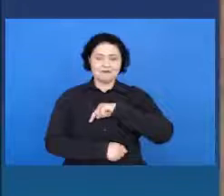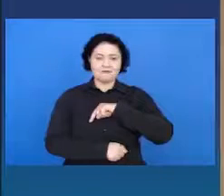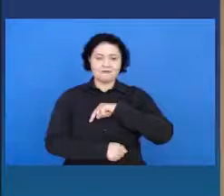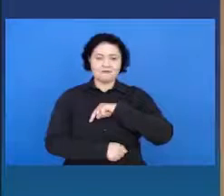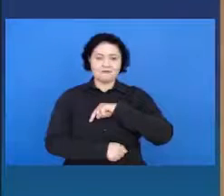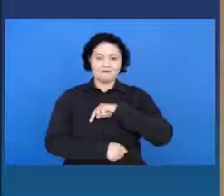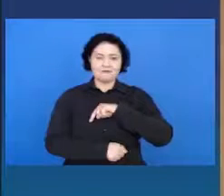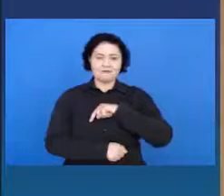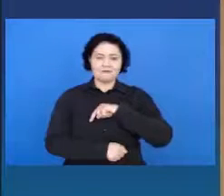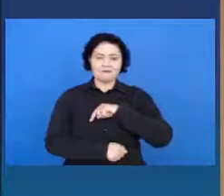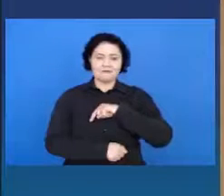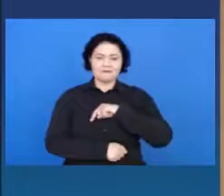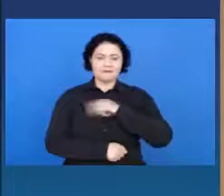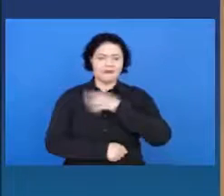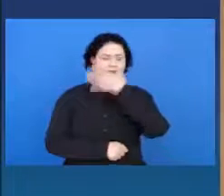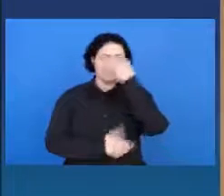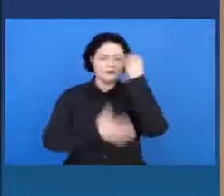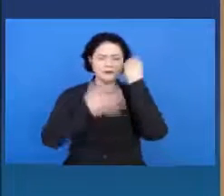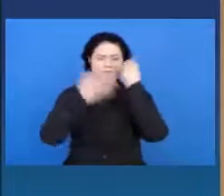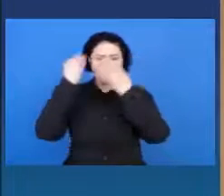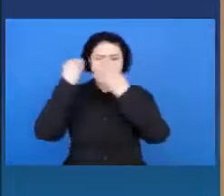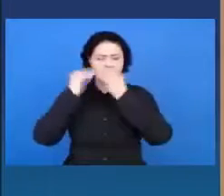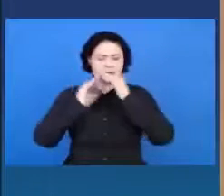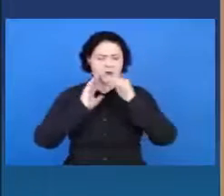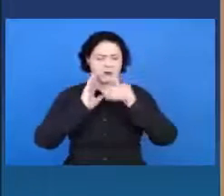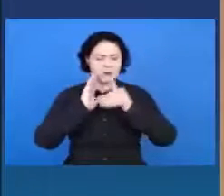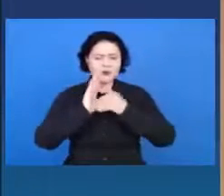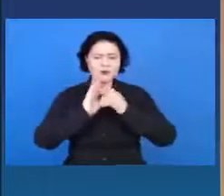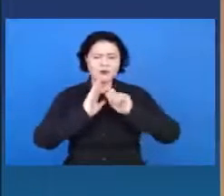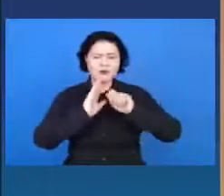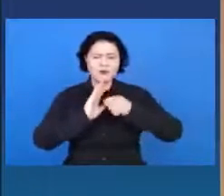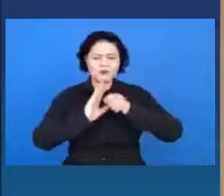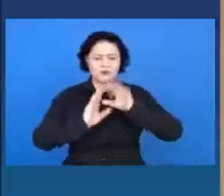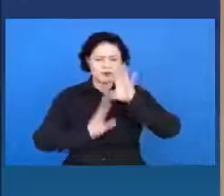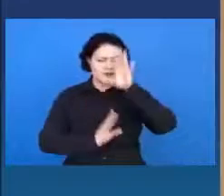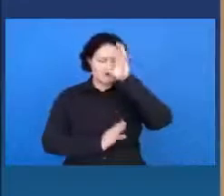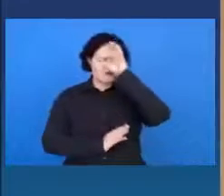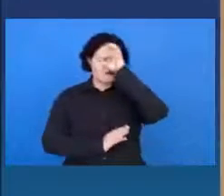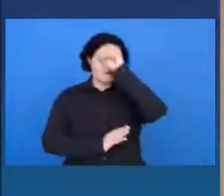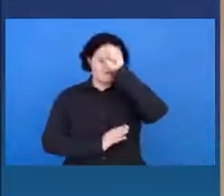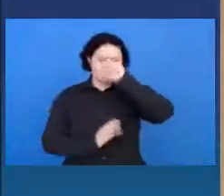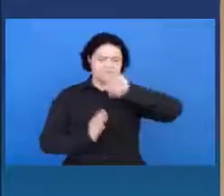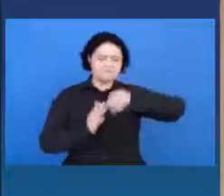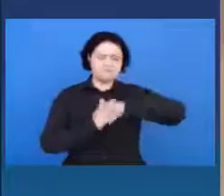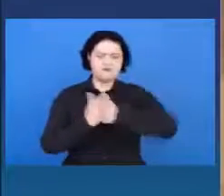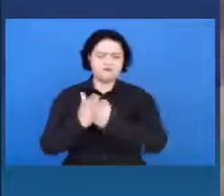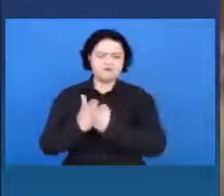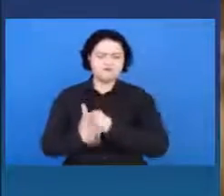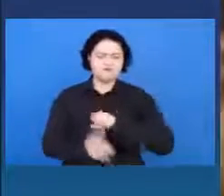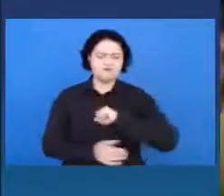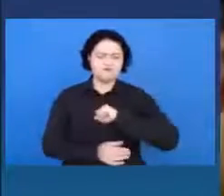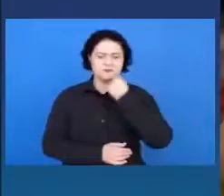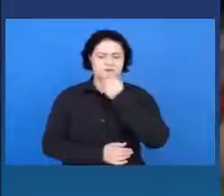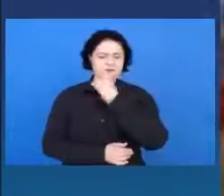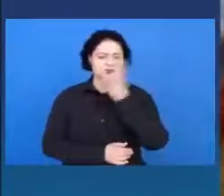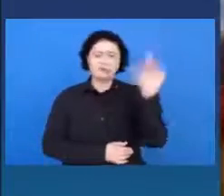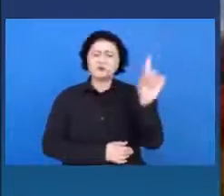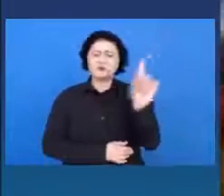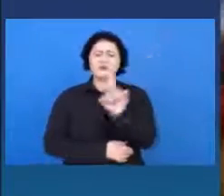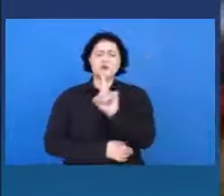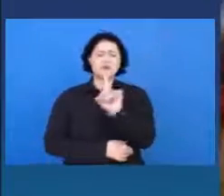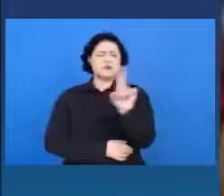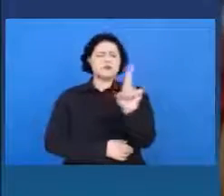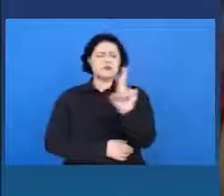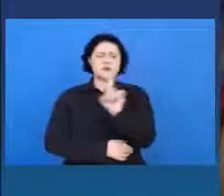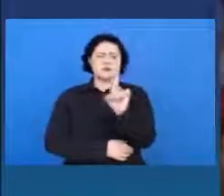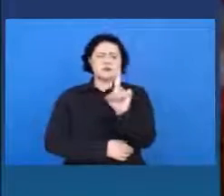esqueçamos tudo o que nos disseram sobre um Deus vingativo eu apaguei meus